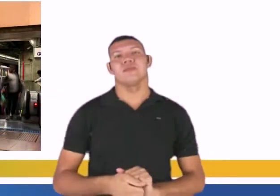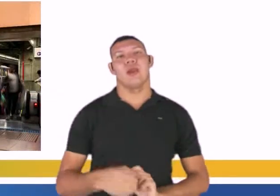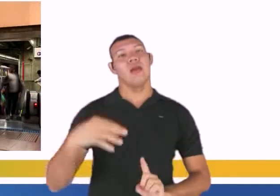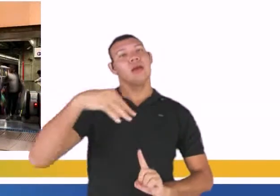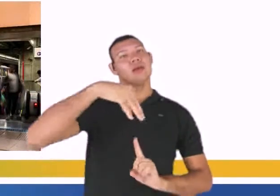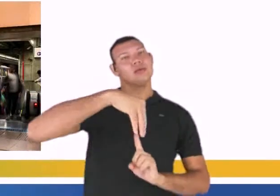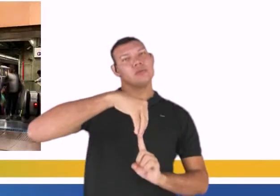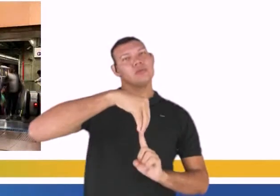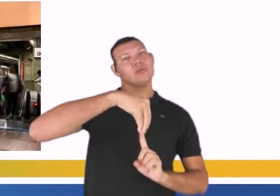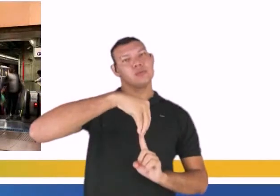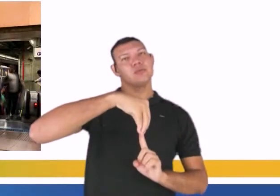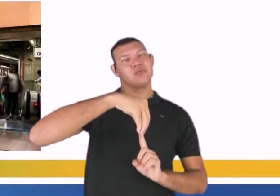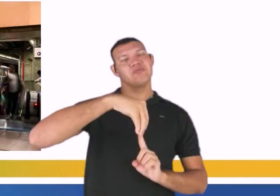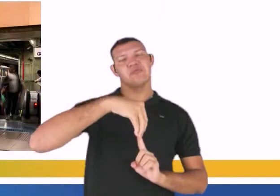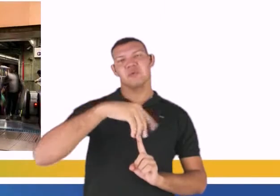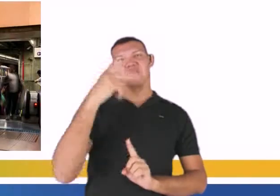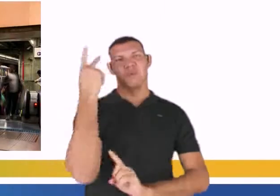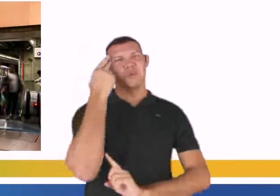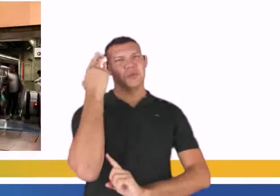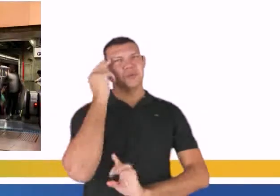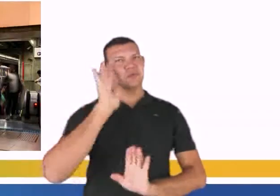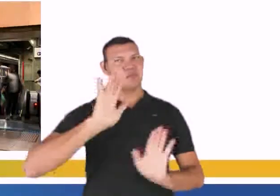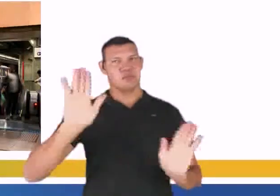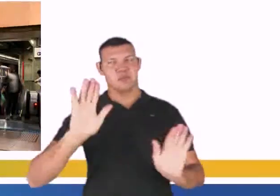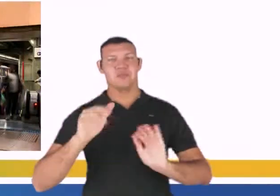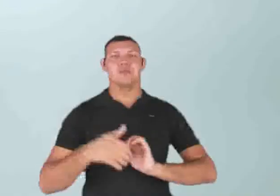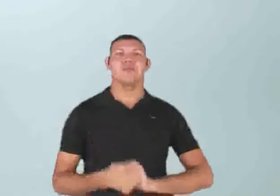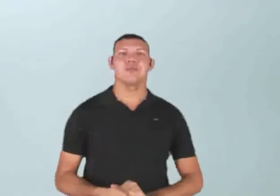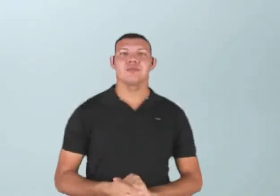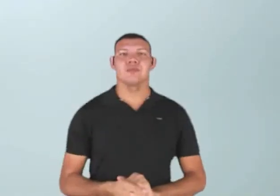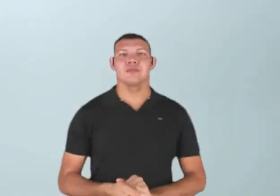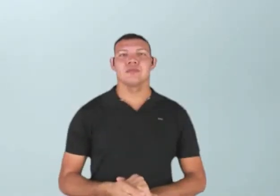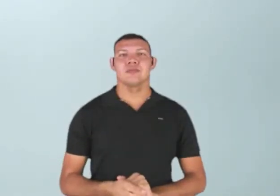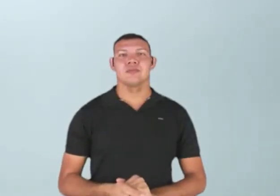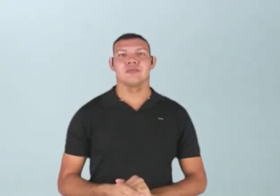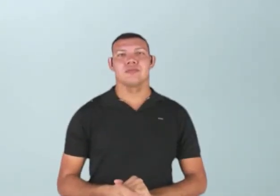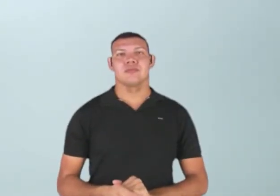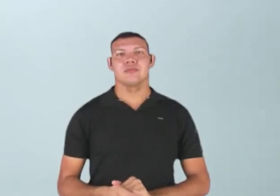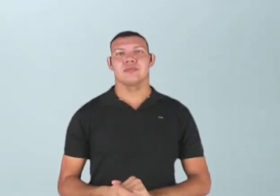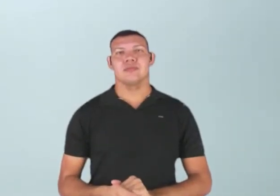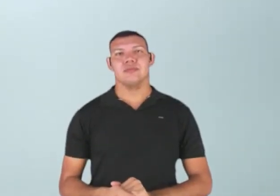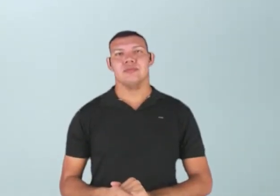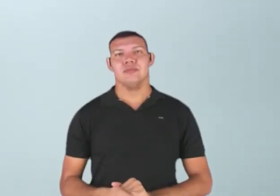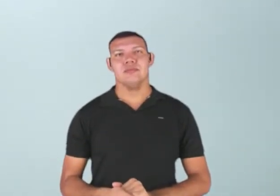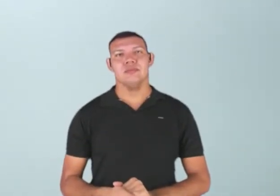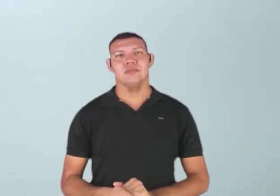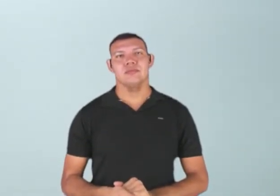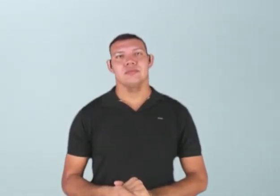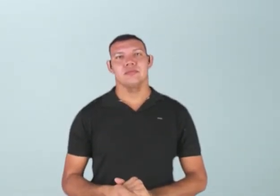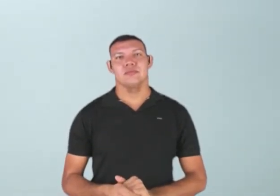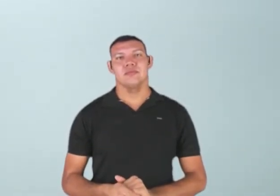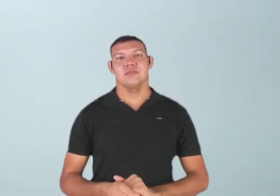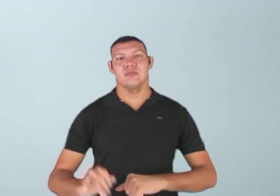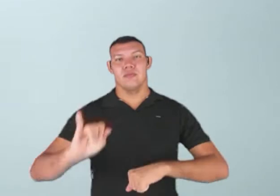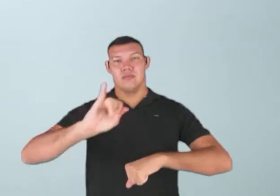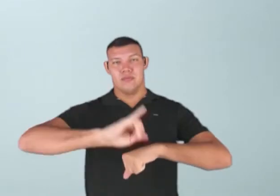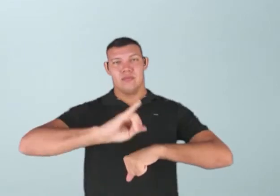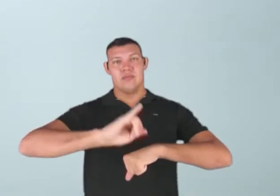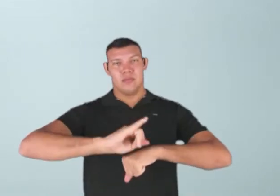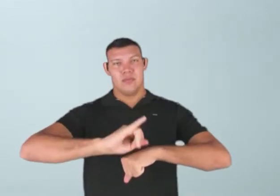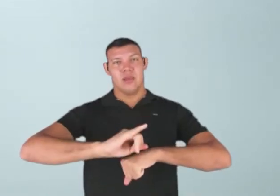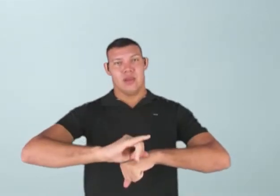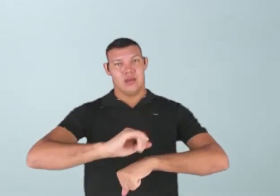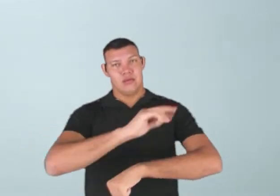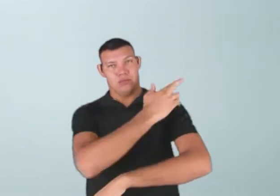de ônibus mais corriqueiros, tá? Aqui, na capital do